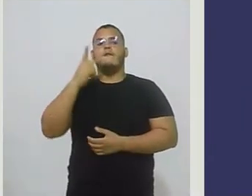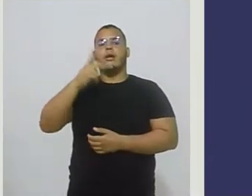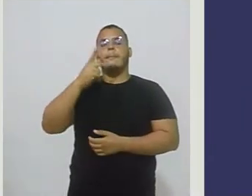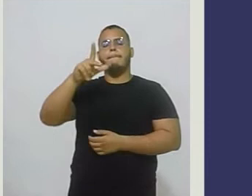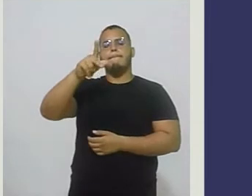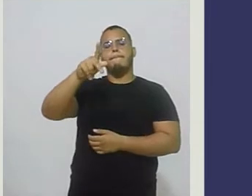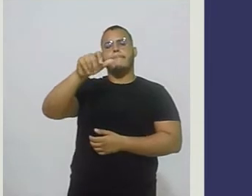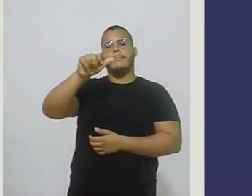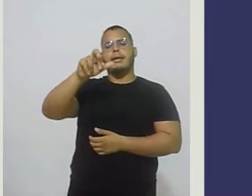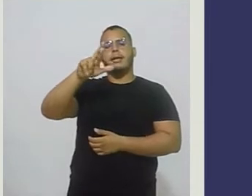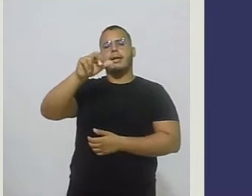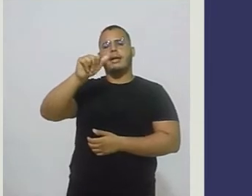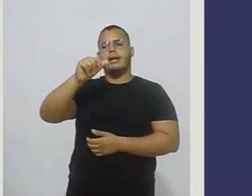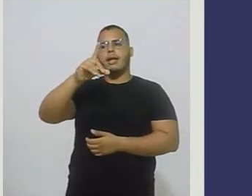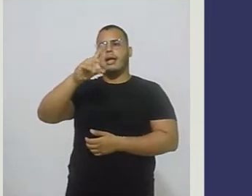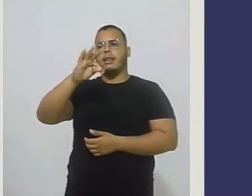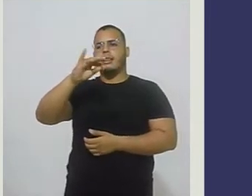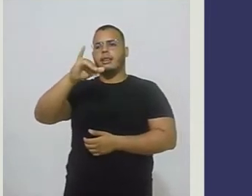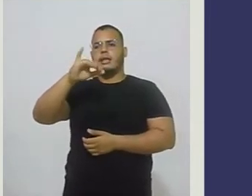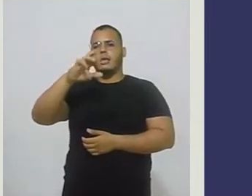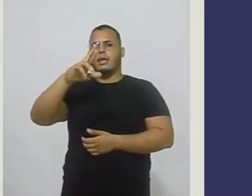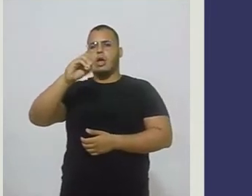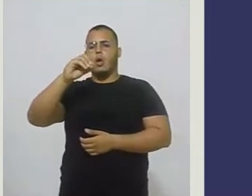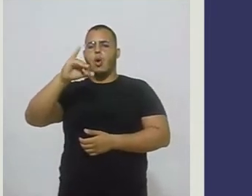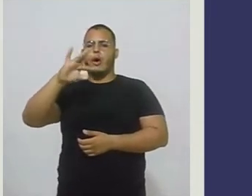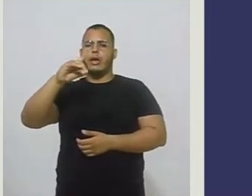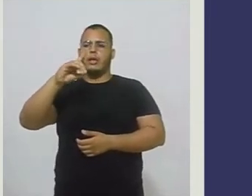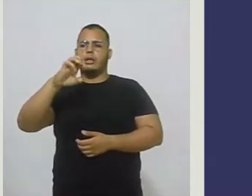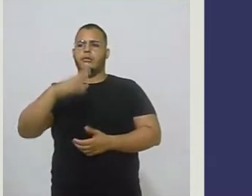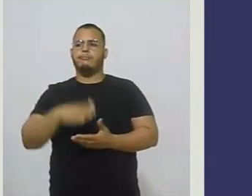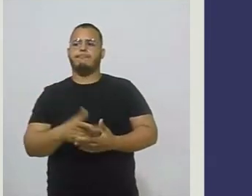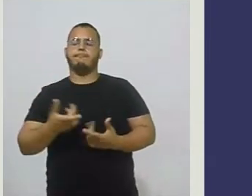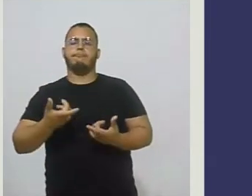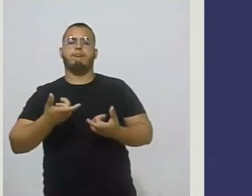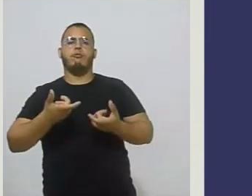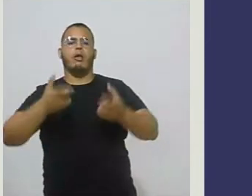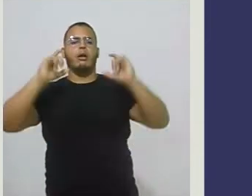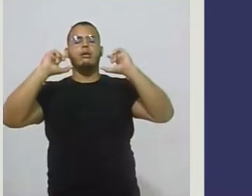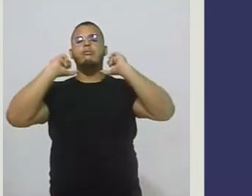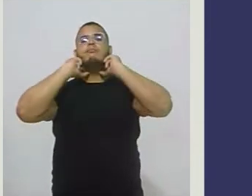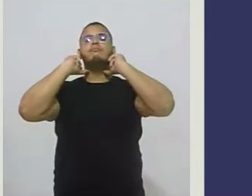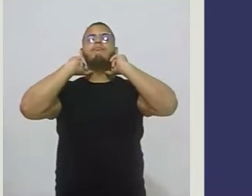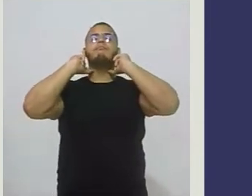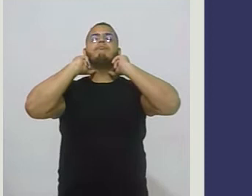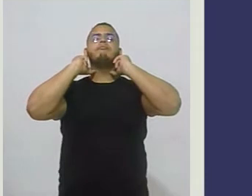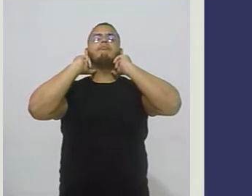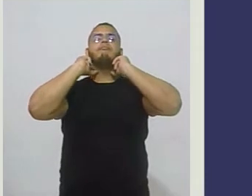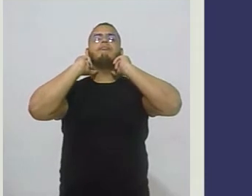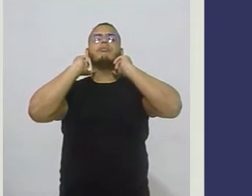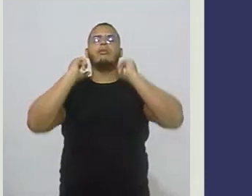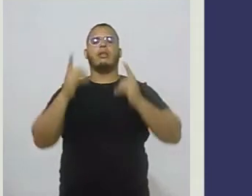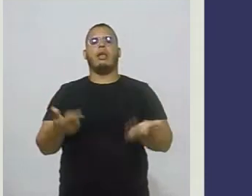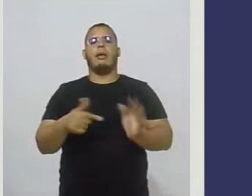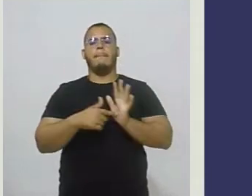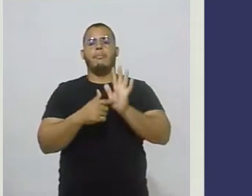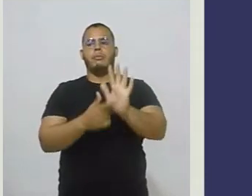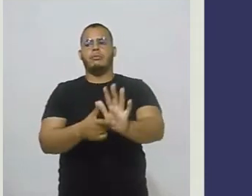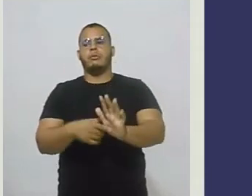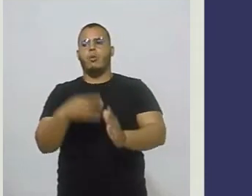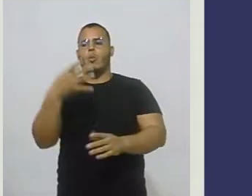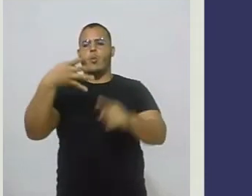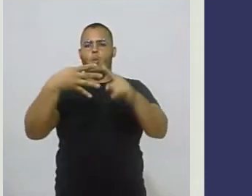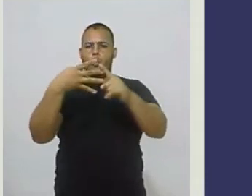paratireoides, né, são glândulas que vão estar na parte de trás da tireoide. A gente tem aqui, ó, a tireoide. Na parte de trás a gente vai ter